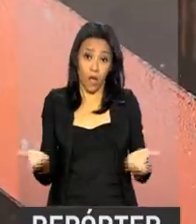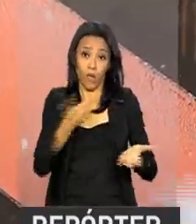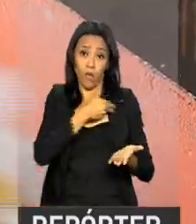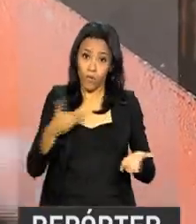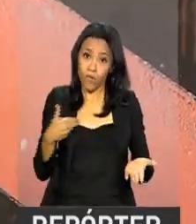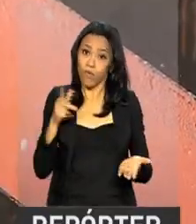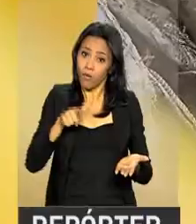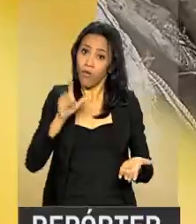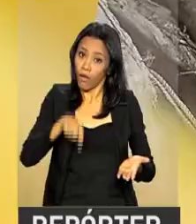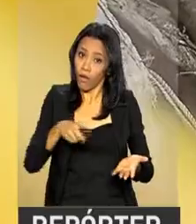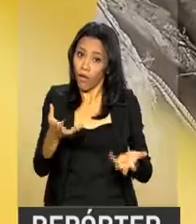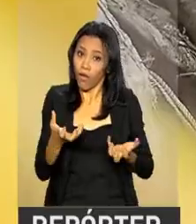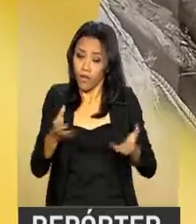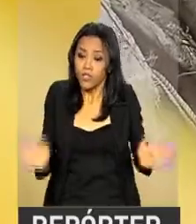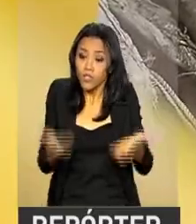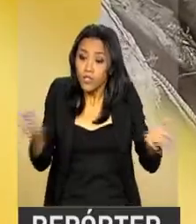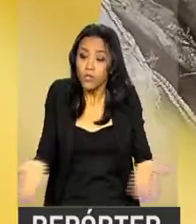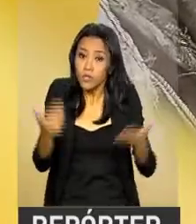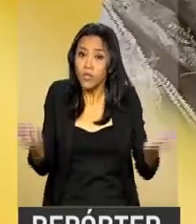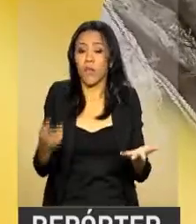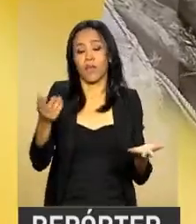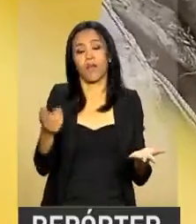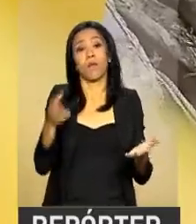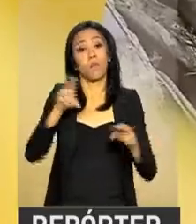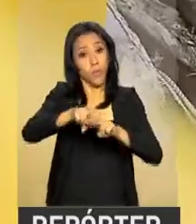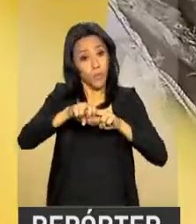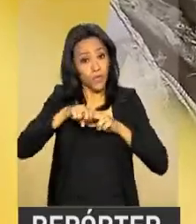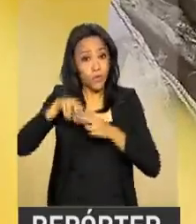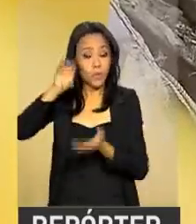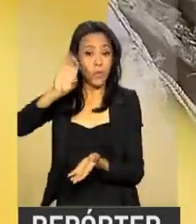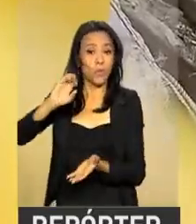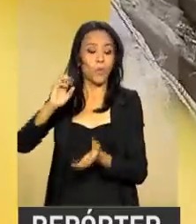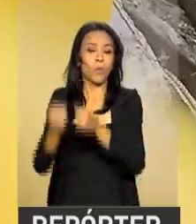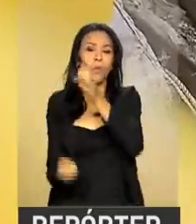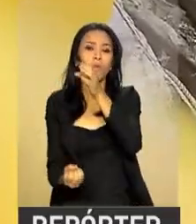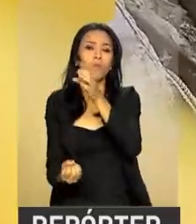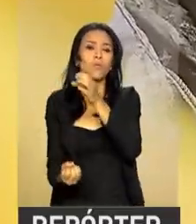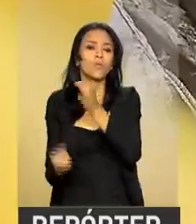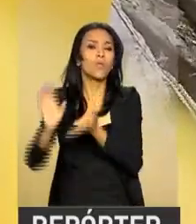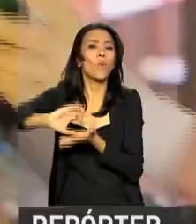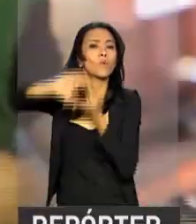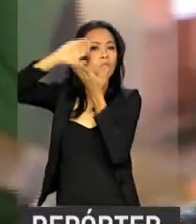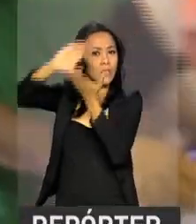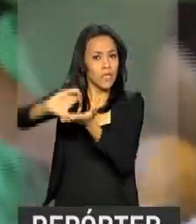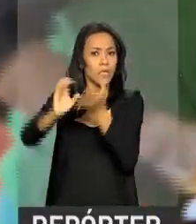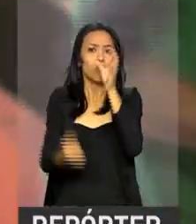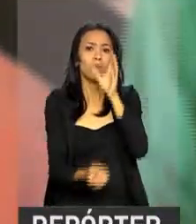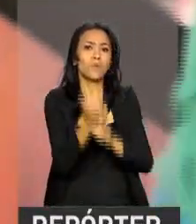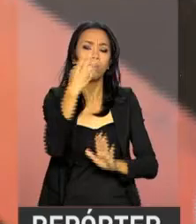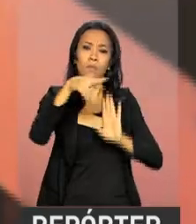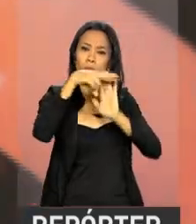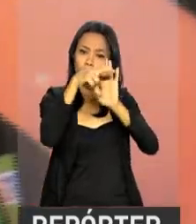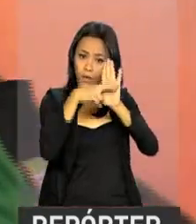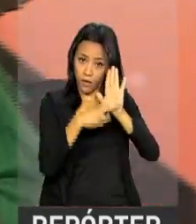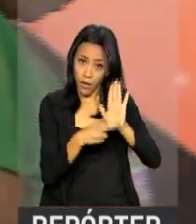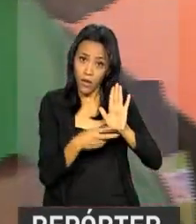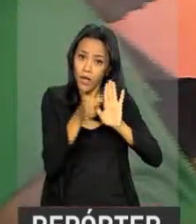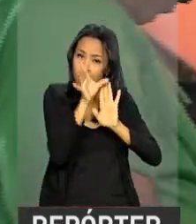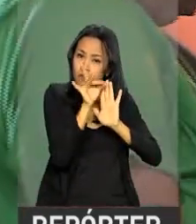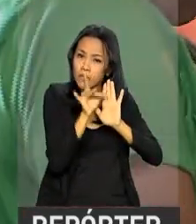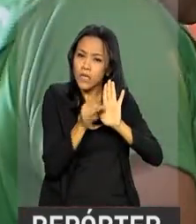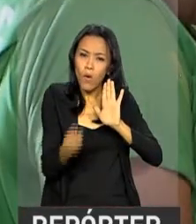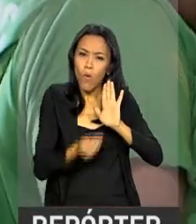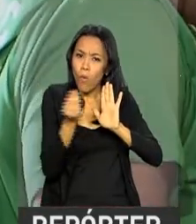de atividade para isso o conselho nacional do meio ambiente publicou uma resolução que estabelece critérios para o controle